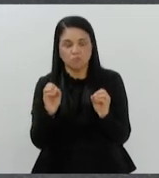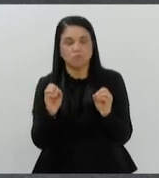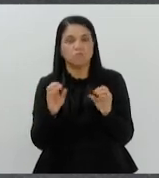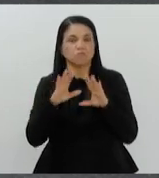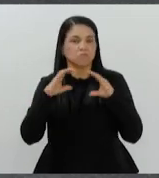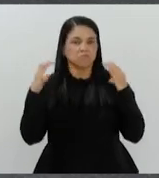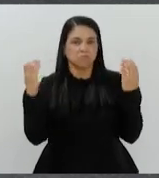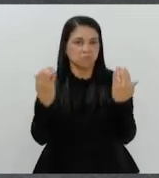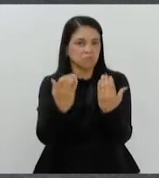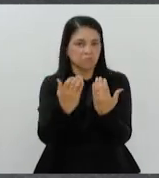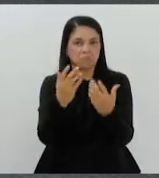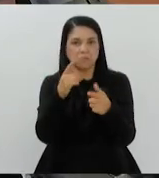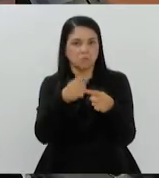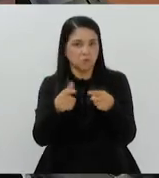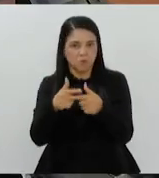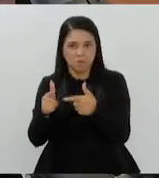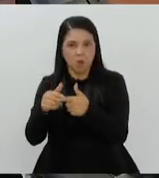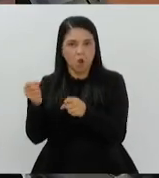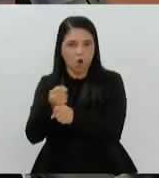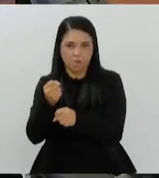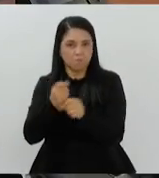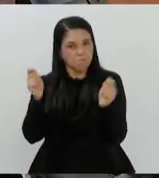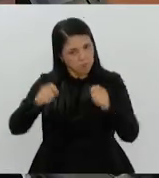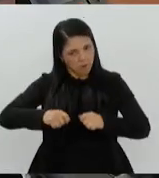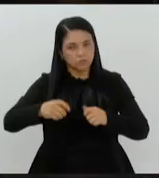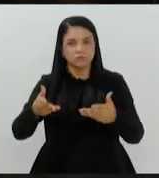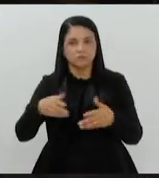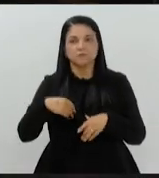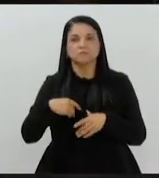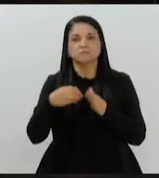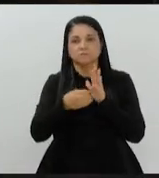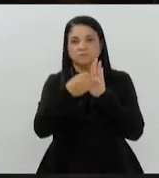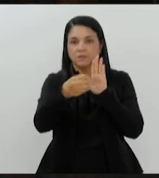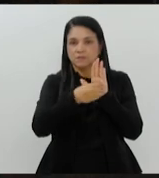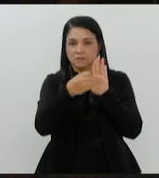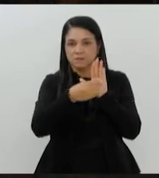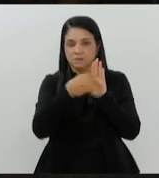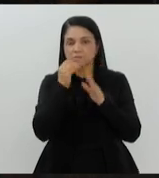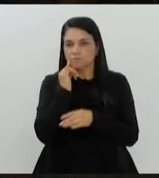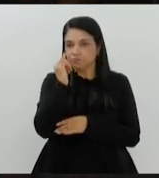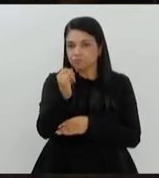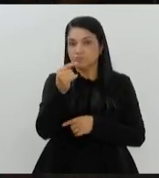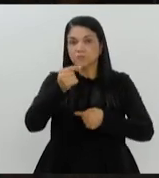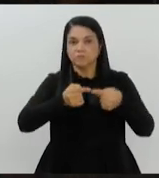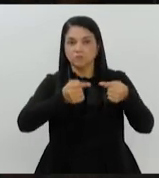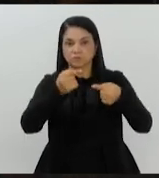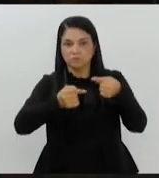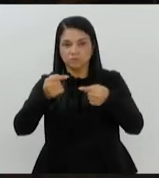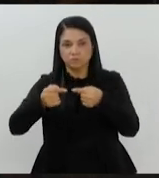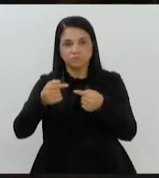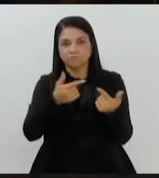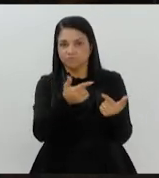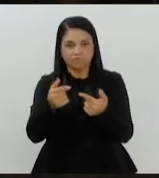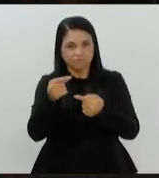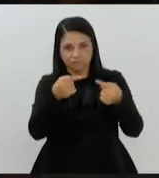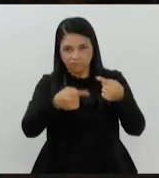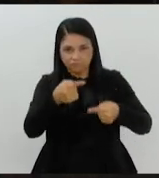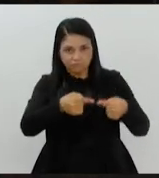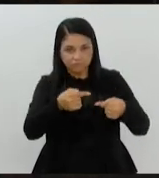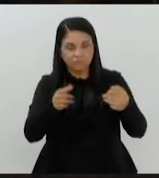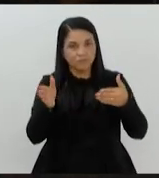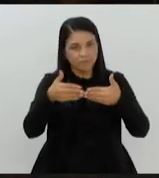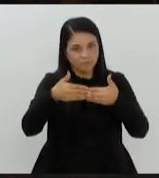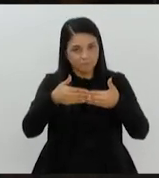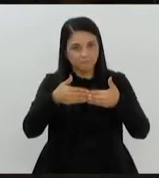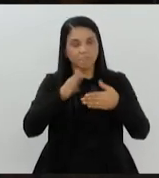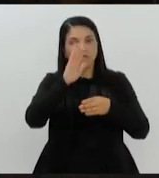esta lei. É o parecer. Com os pareceres emitidos, em discussão. Não havendo quem queira discutir, encerra a discussão